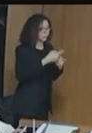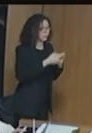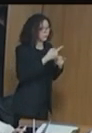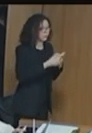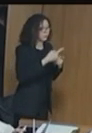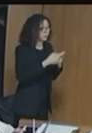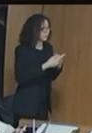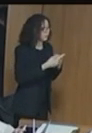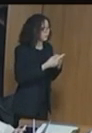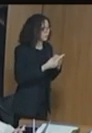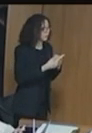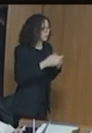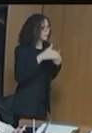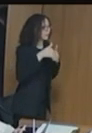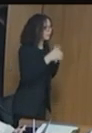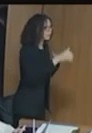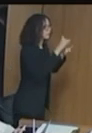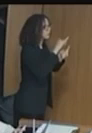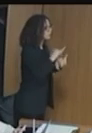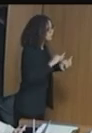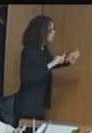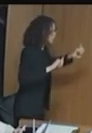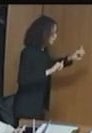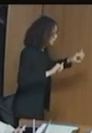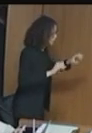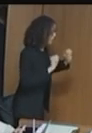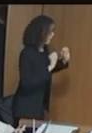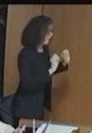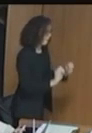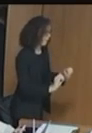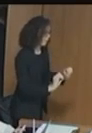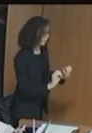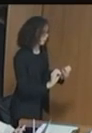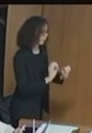apenas, eu continuo dizendo, supostas vítimas.